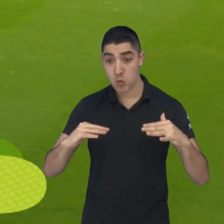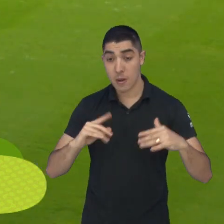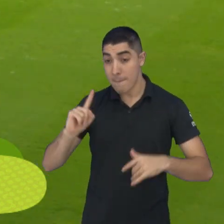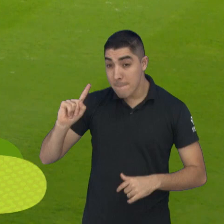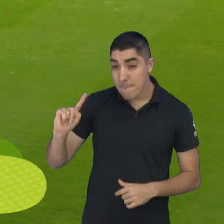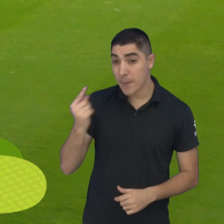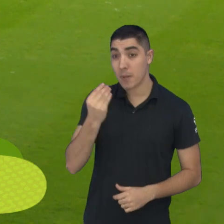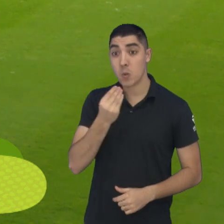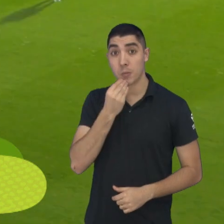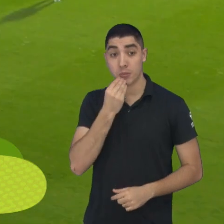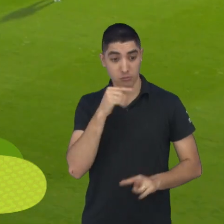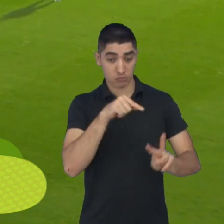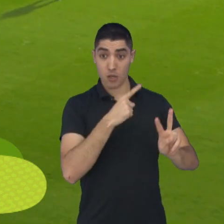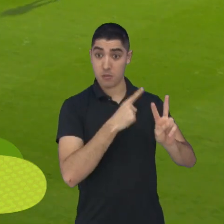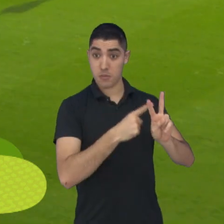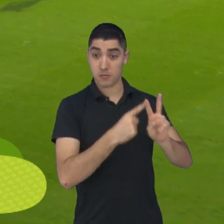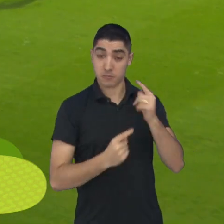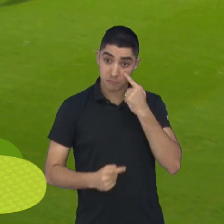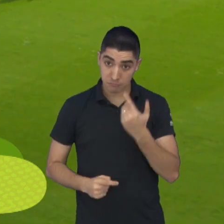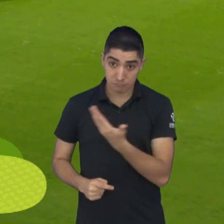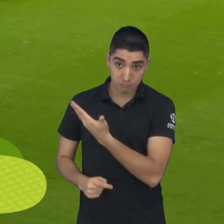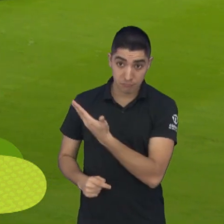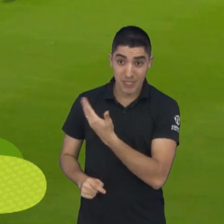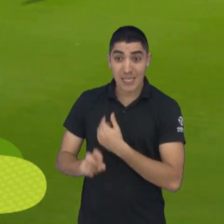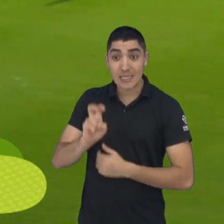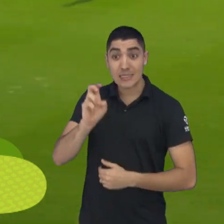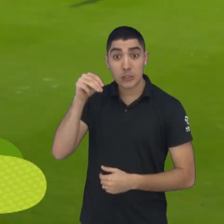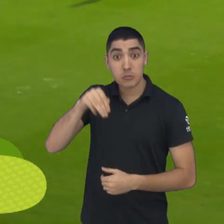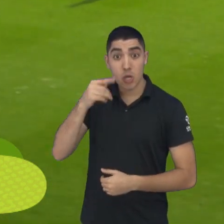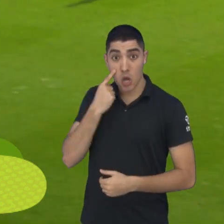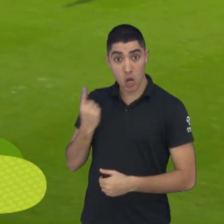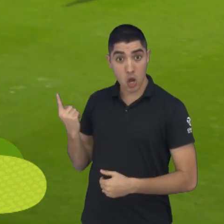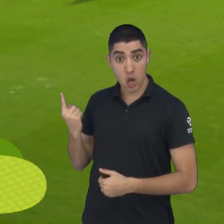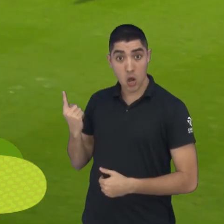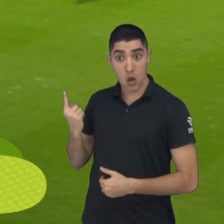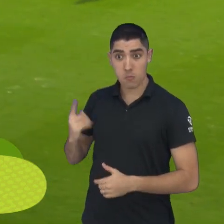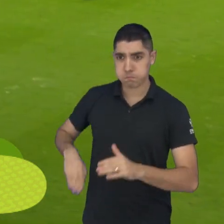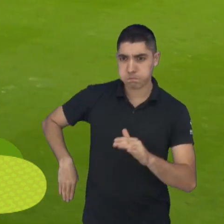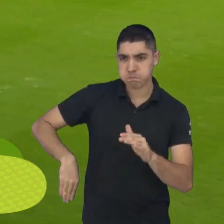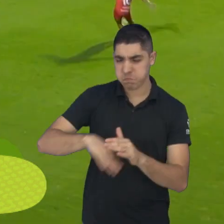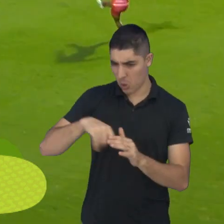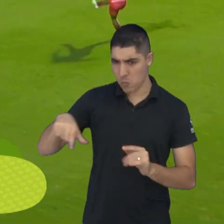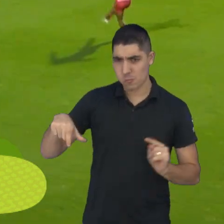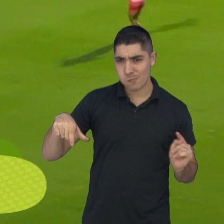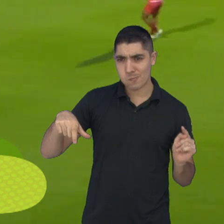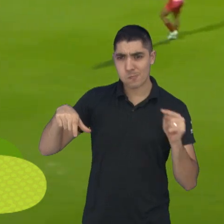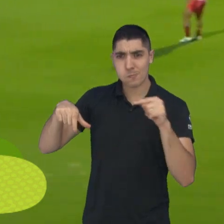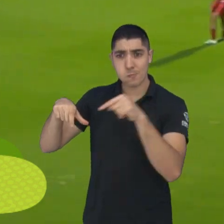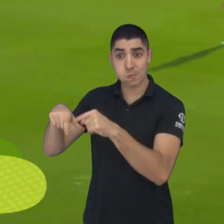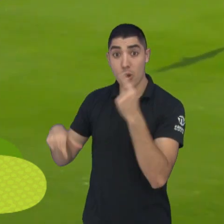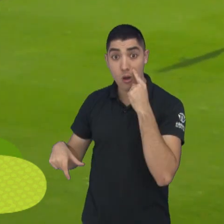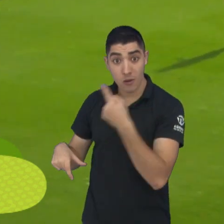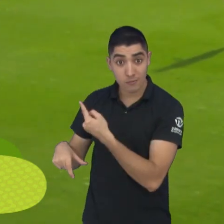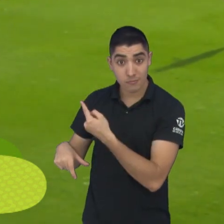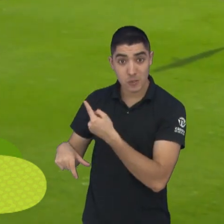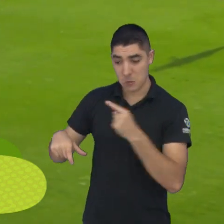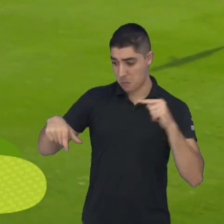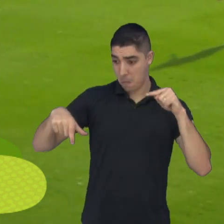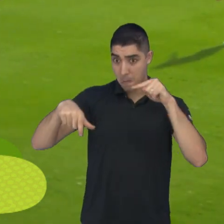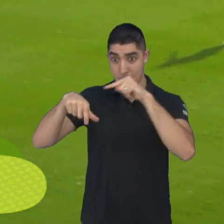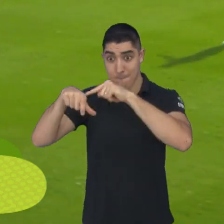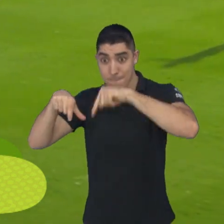foi do Capivariano. Logo aos 5 minutos, nessa cobrança de falta do Carlos Eduardo, que acertou o travessão.